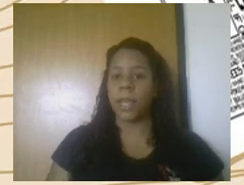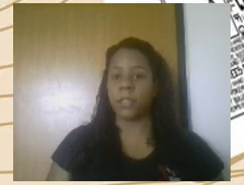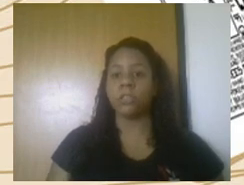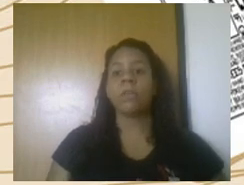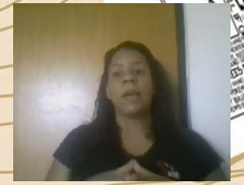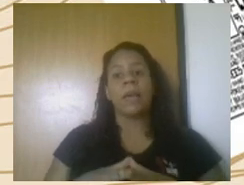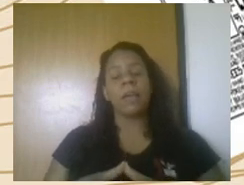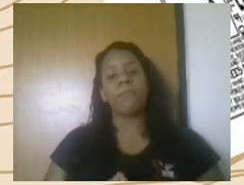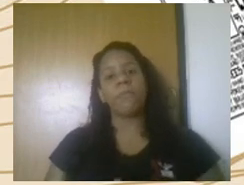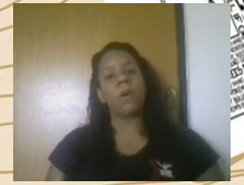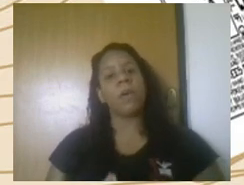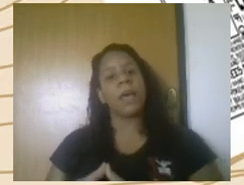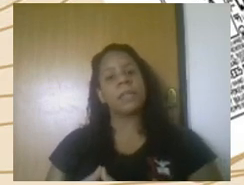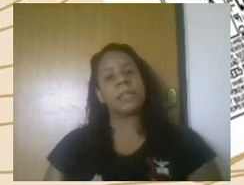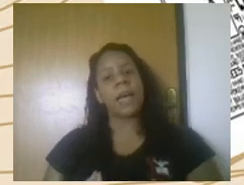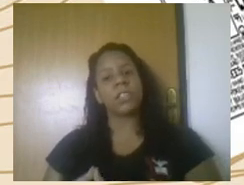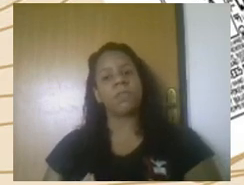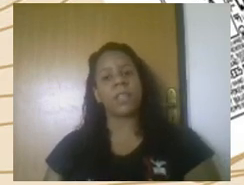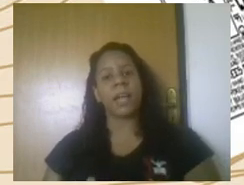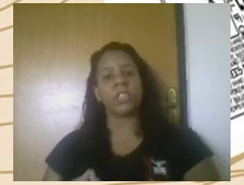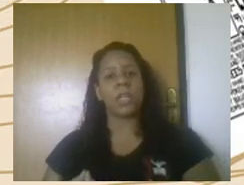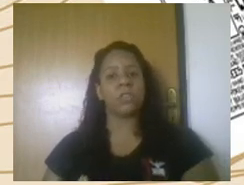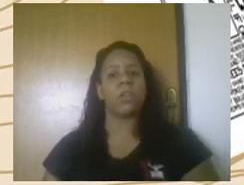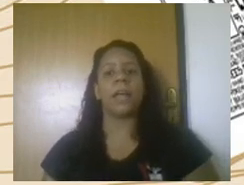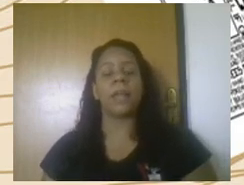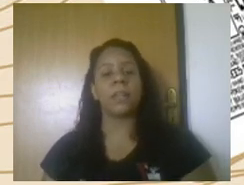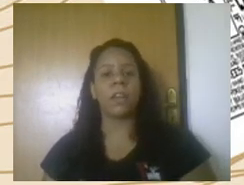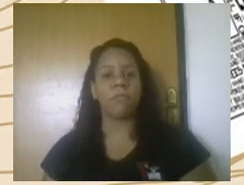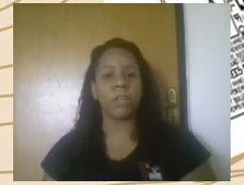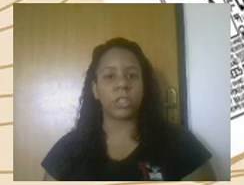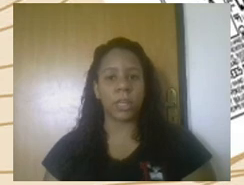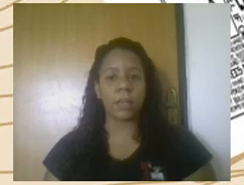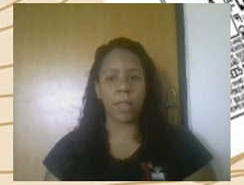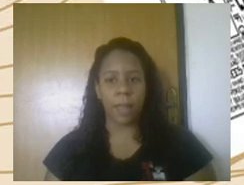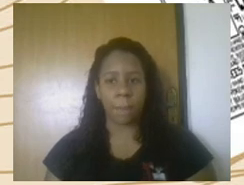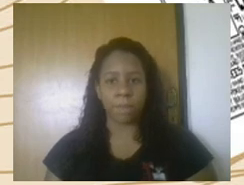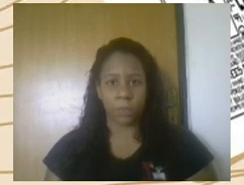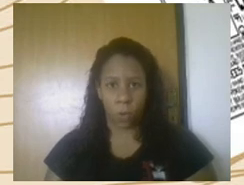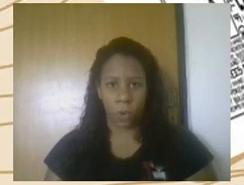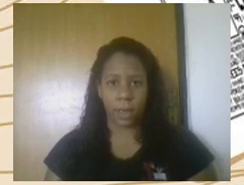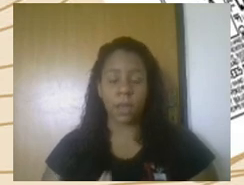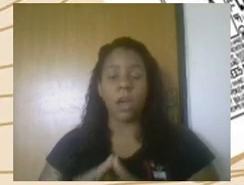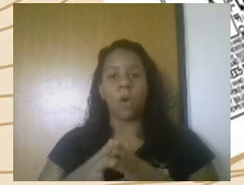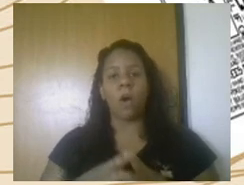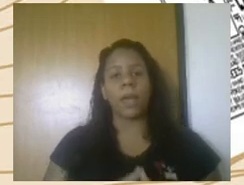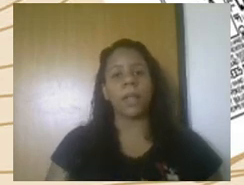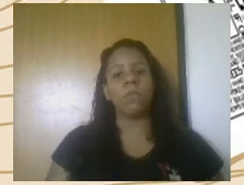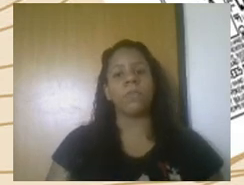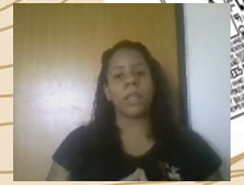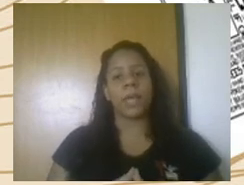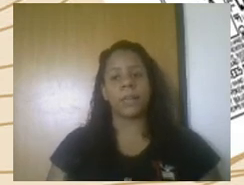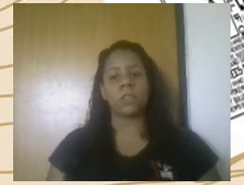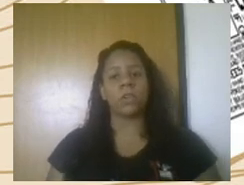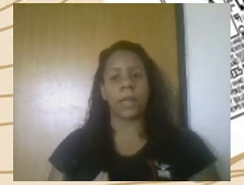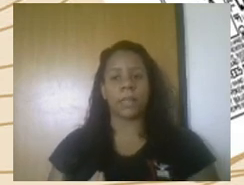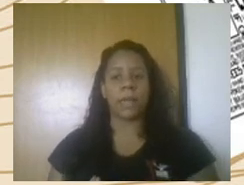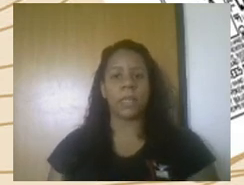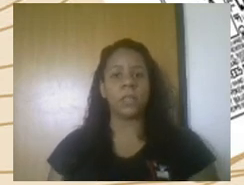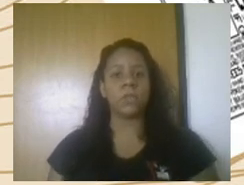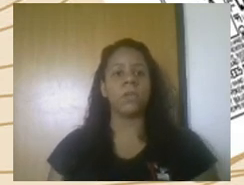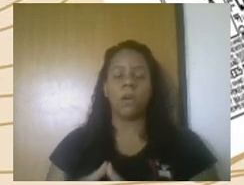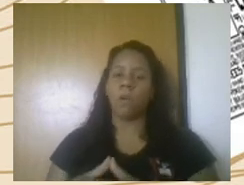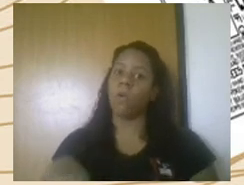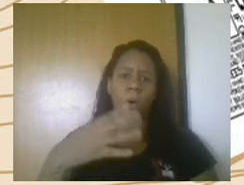de texto e vão realizar a atividade relacionada à entrevista que tem lá, ok? Qualquer dúvida